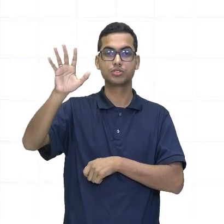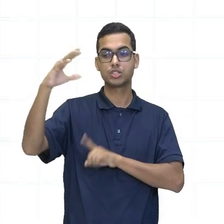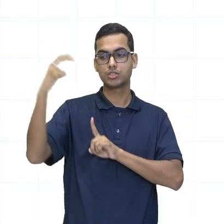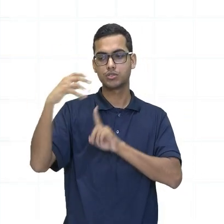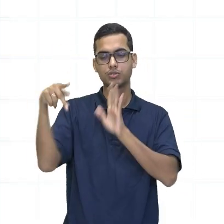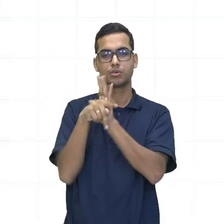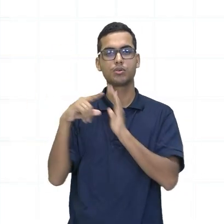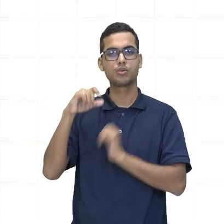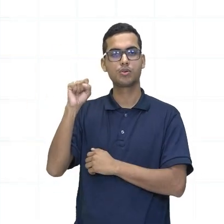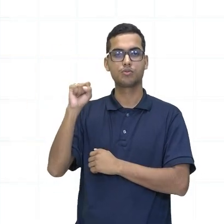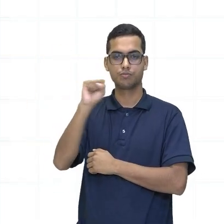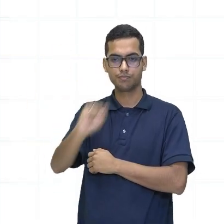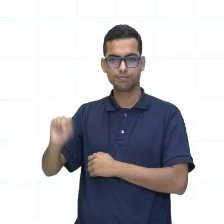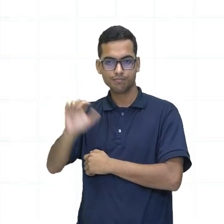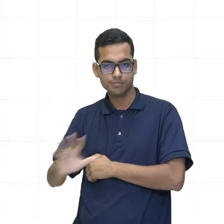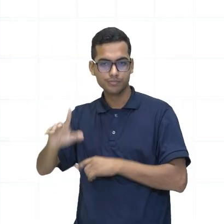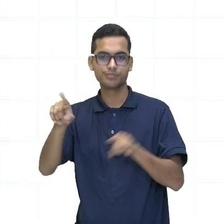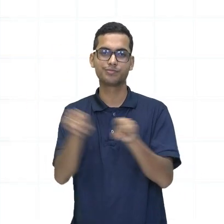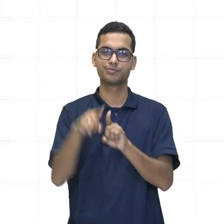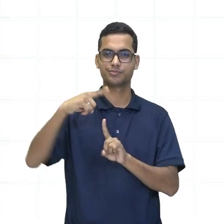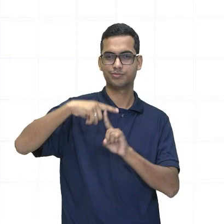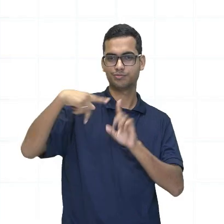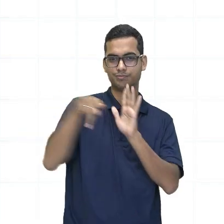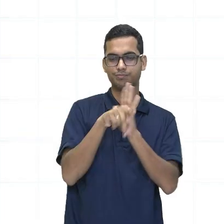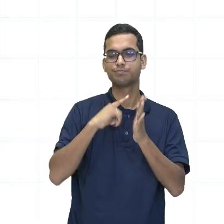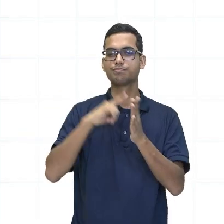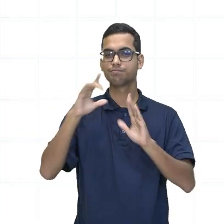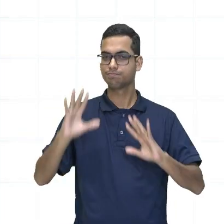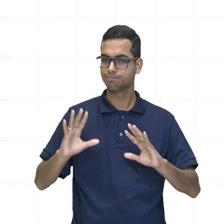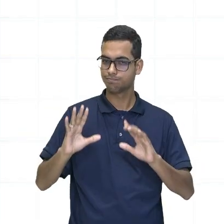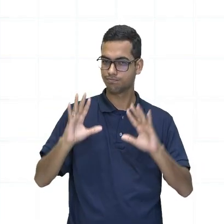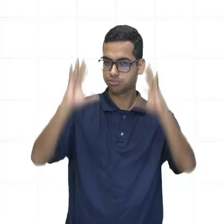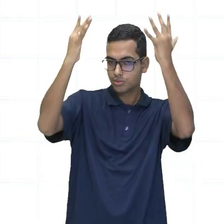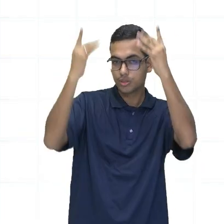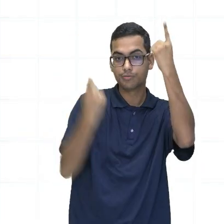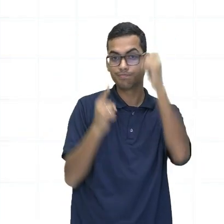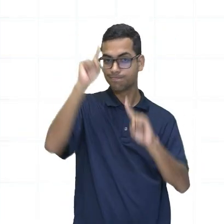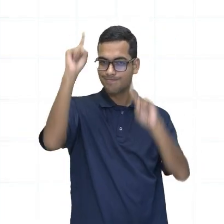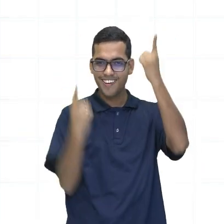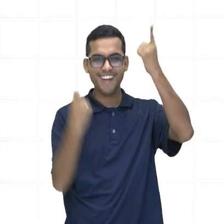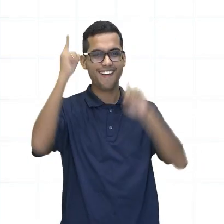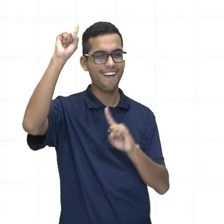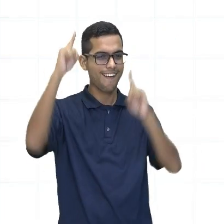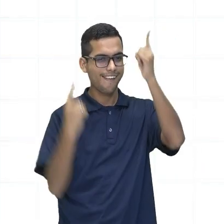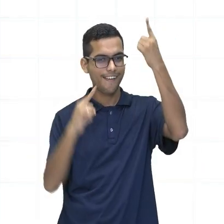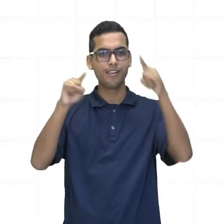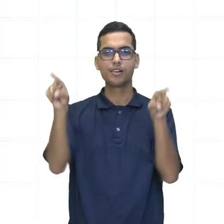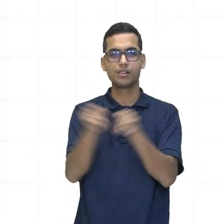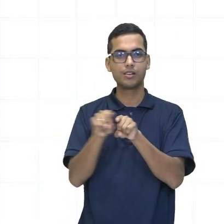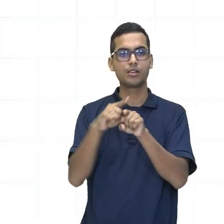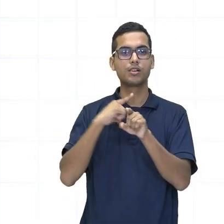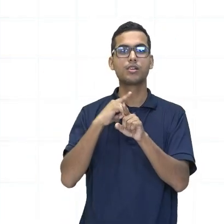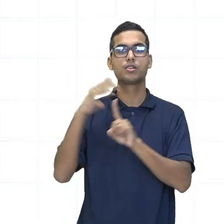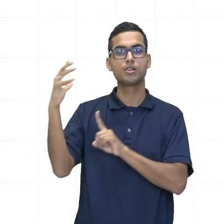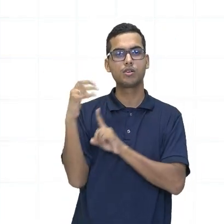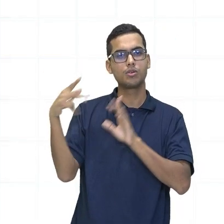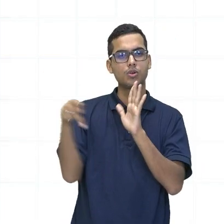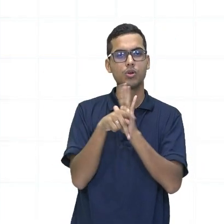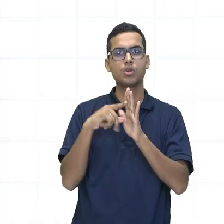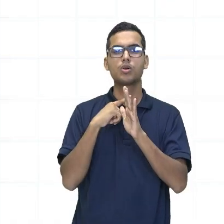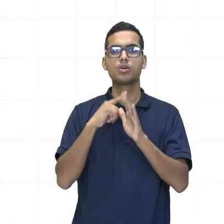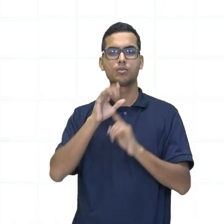de carnaval que já foi falado. Bem, o que são afoxés? São exemplos de manifestações afro-brasileiras durante o